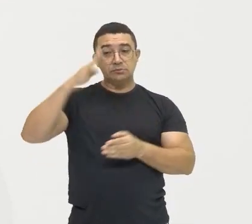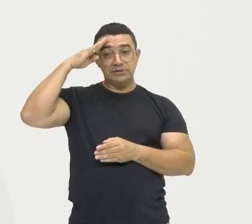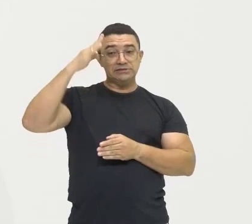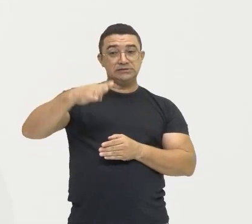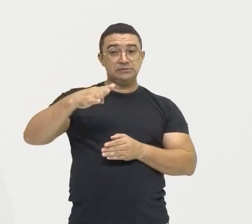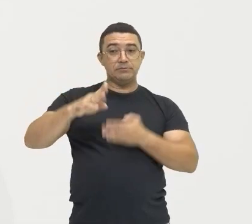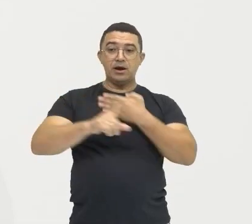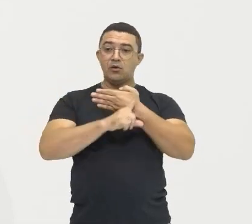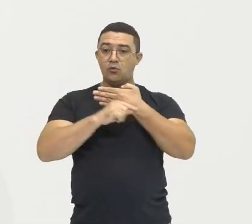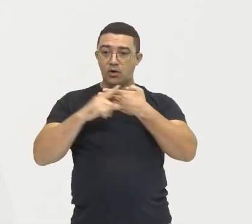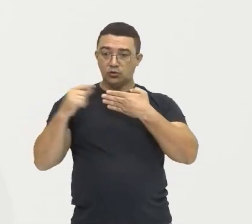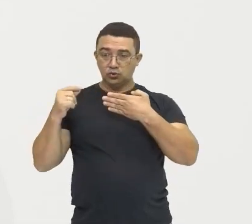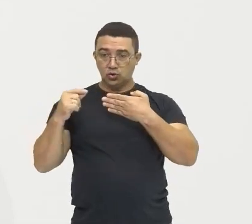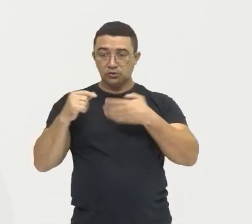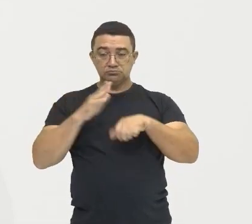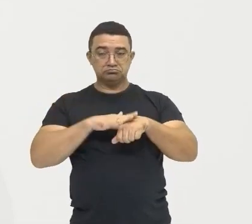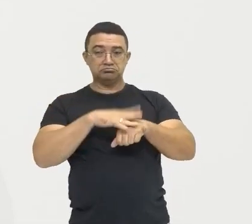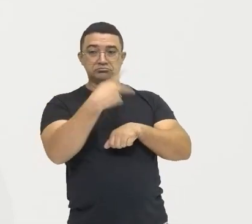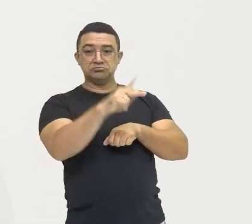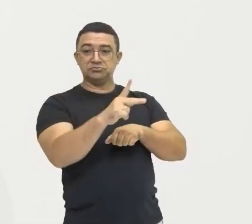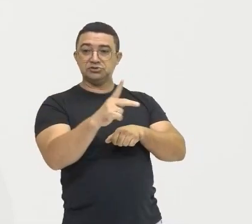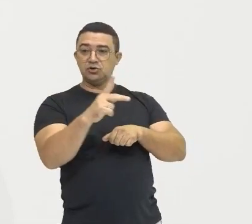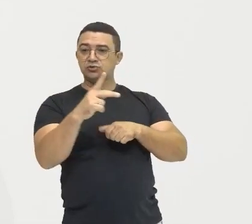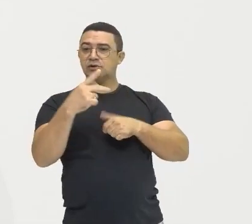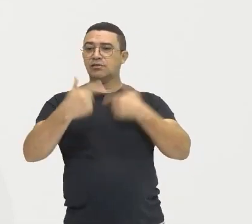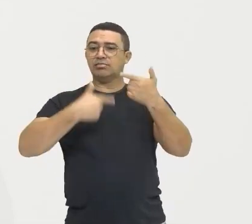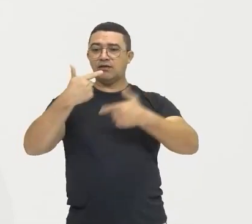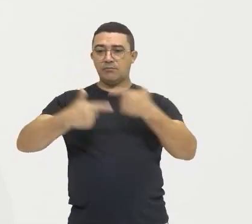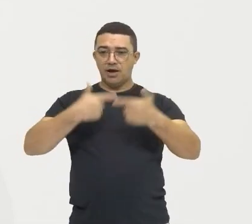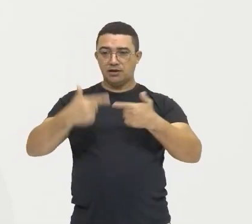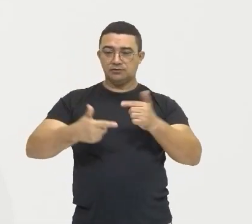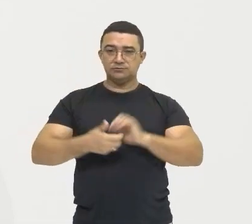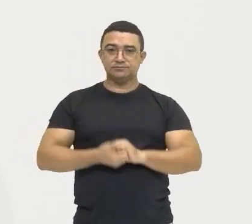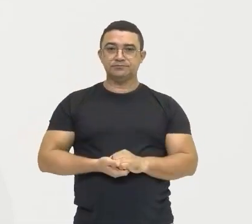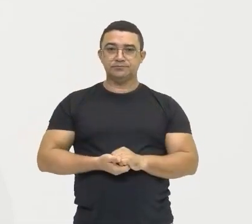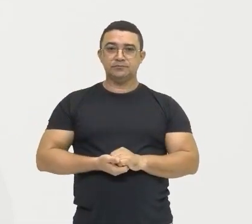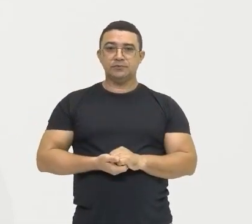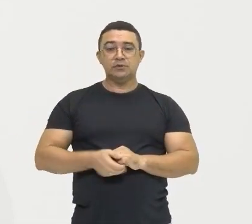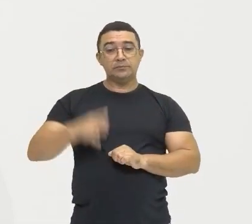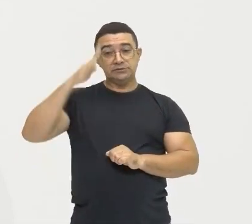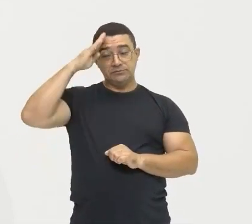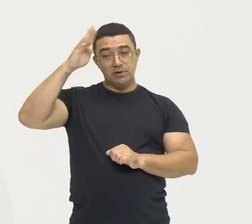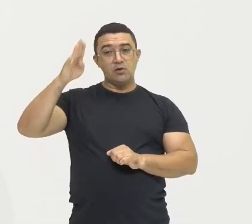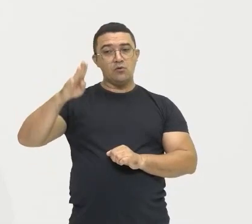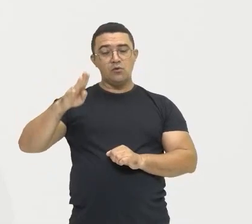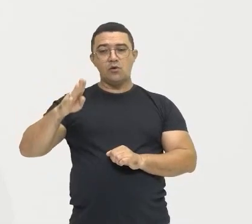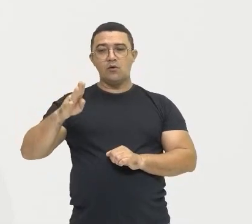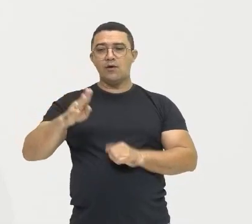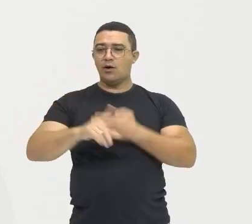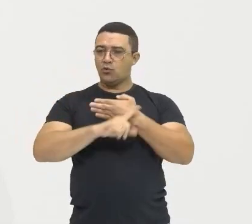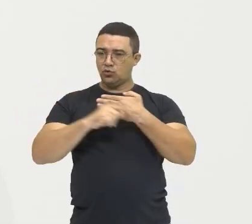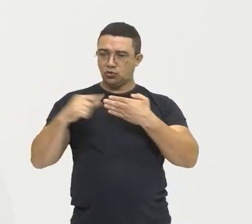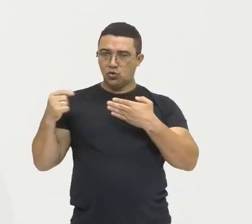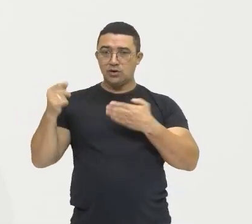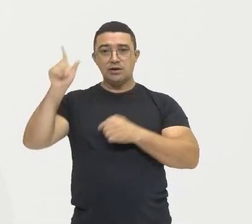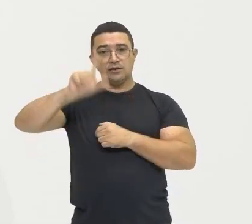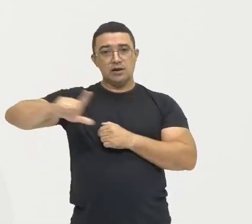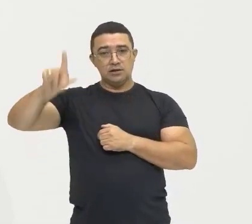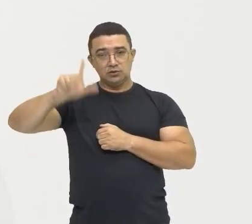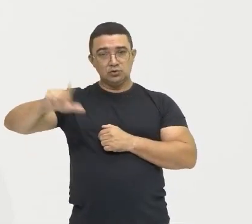né, e as obras. Então, como principais autores da literatura de viagem, ou literatura